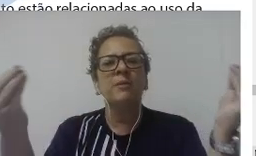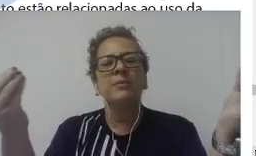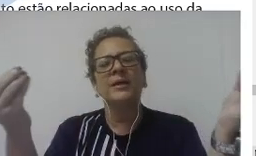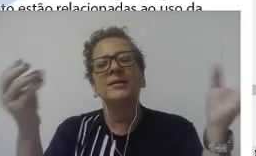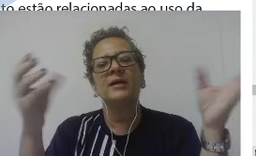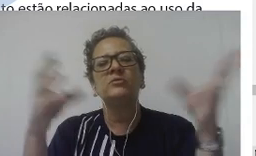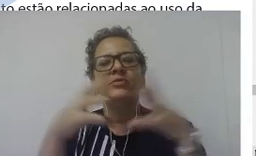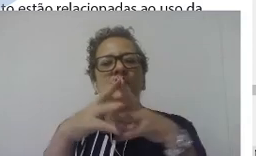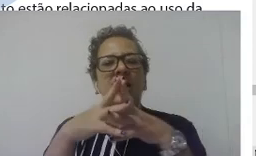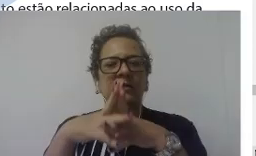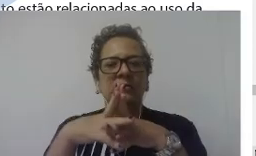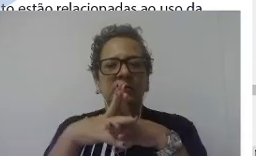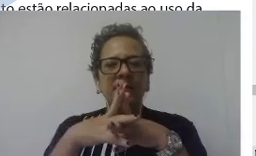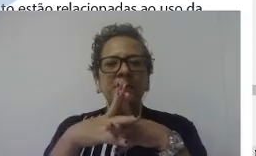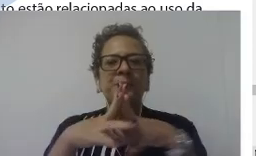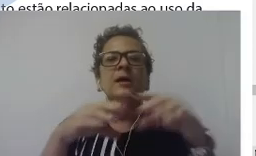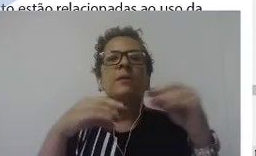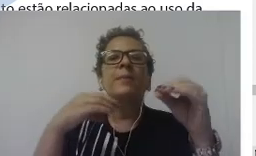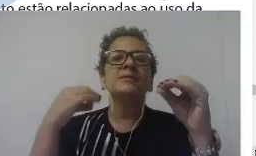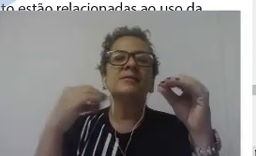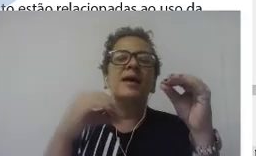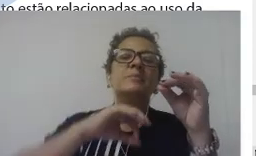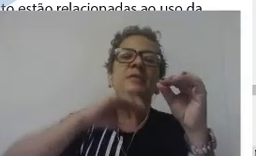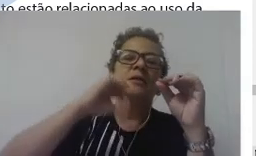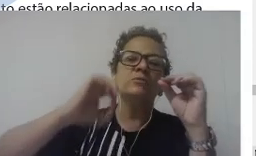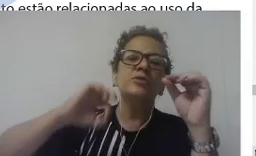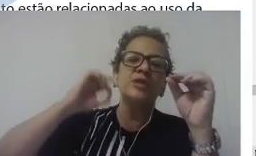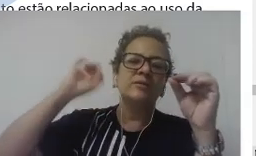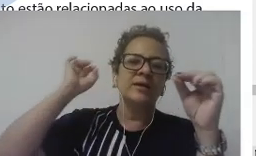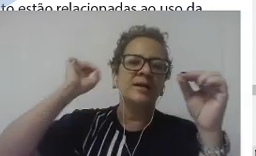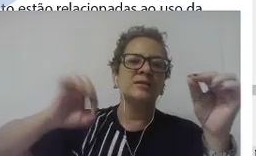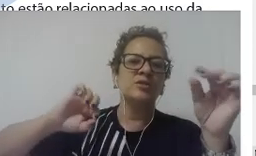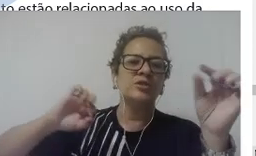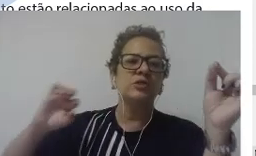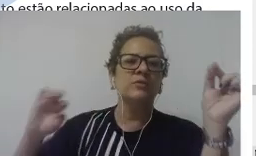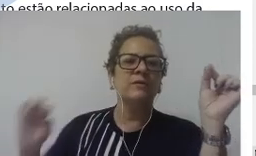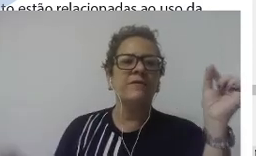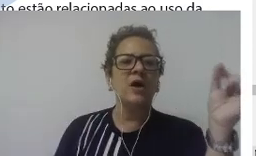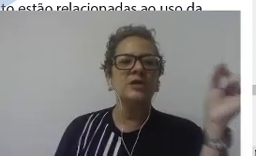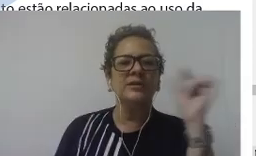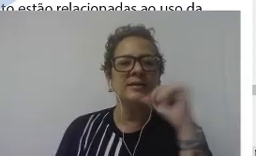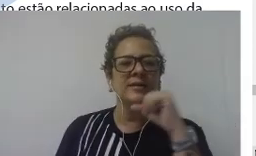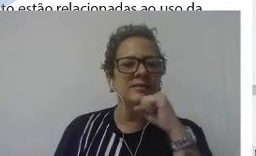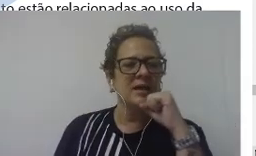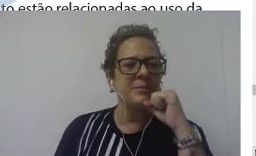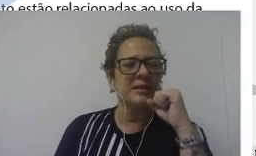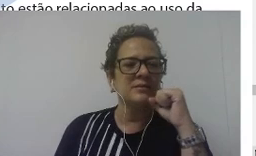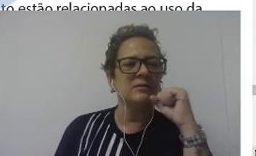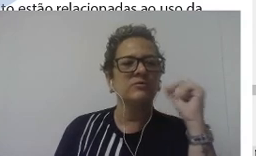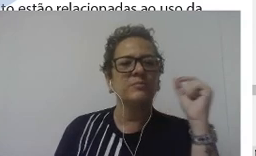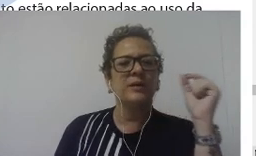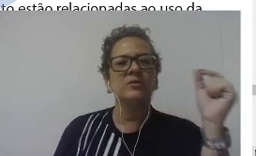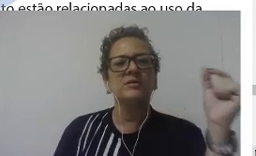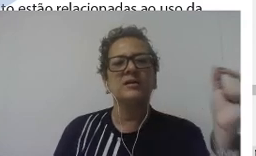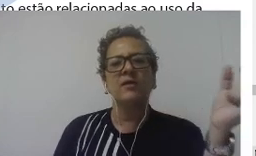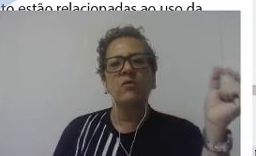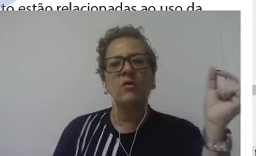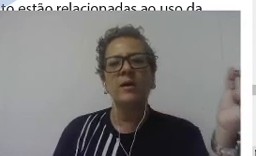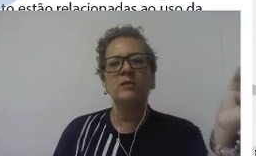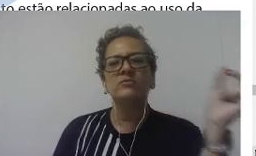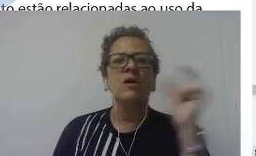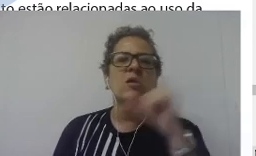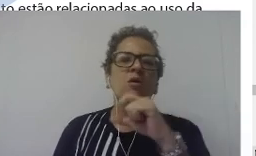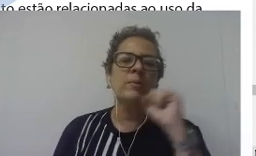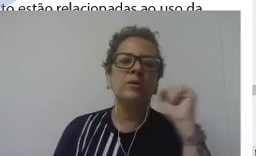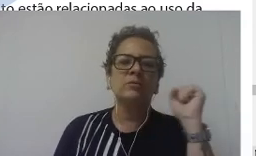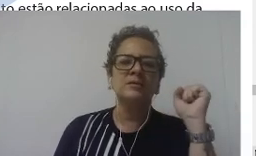grande popularidade do teatro, tá? Percebe-se que no teatro renascentista uma forte tendência à imitação dos padrões